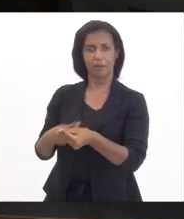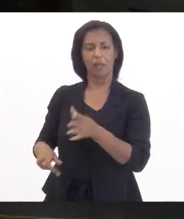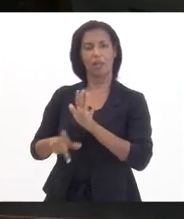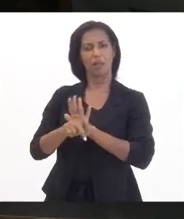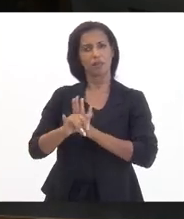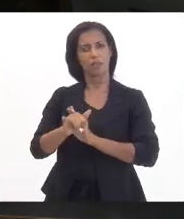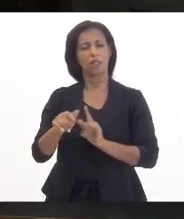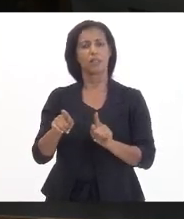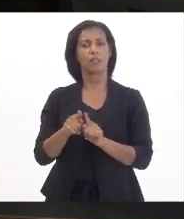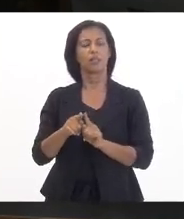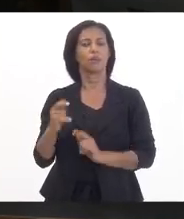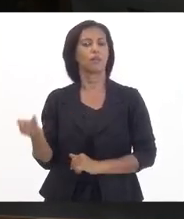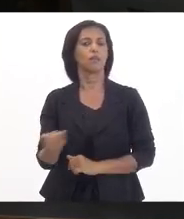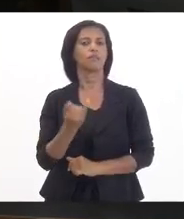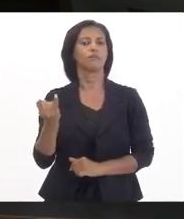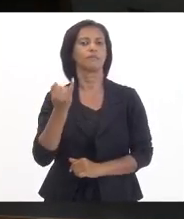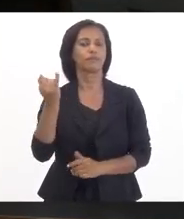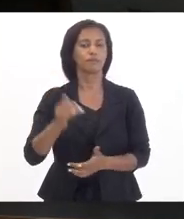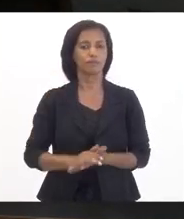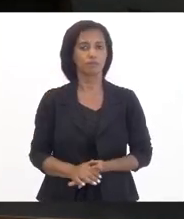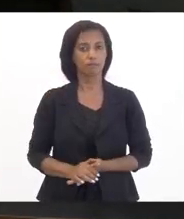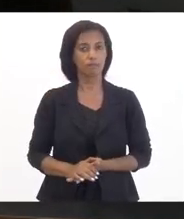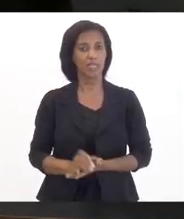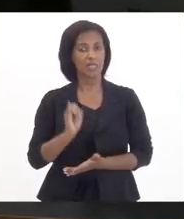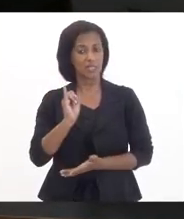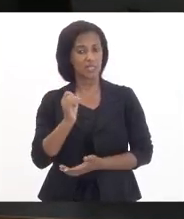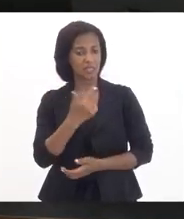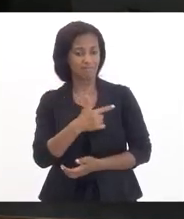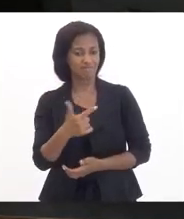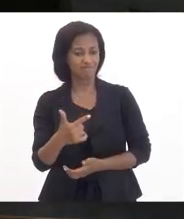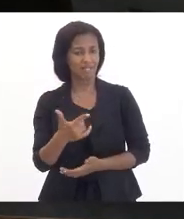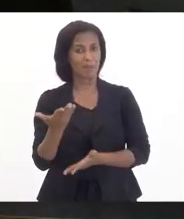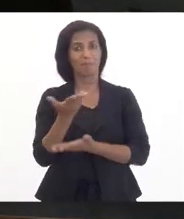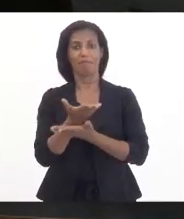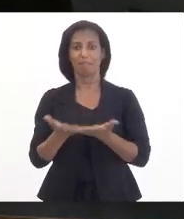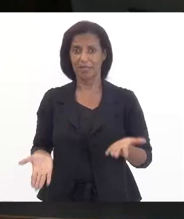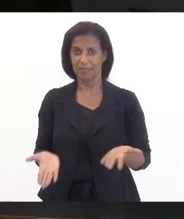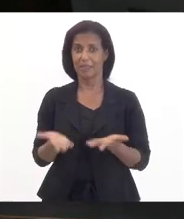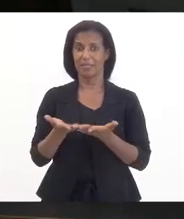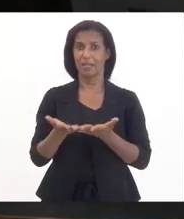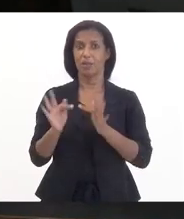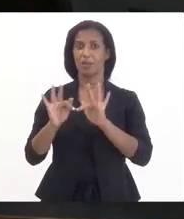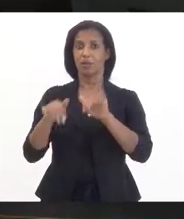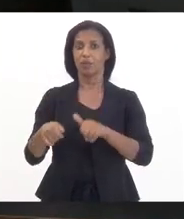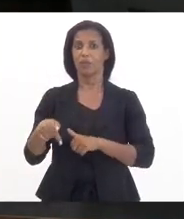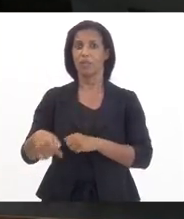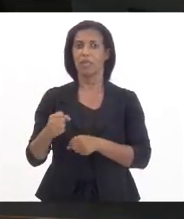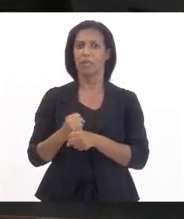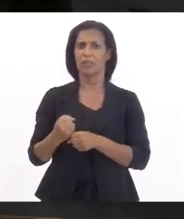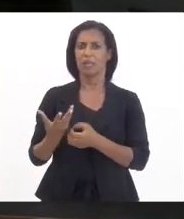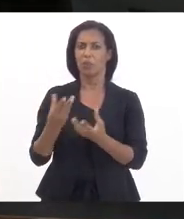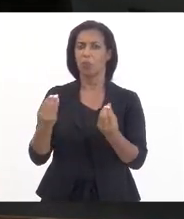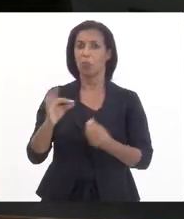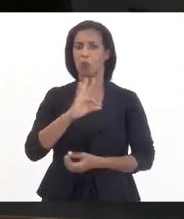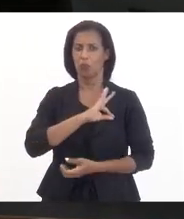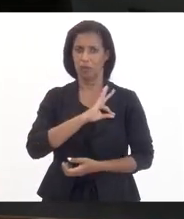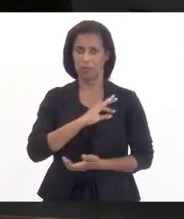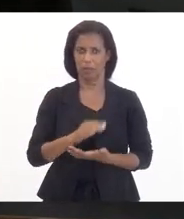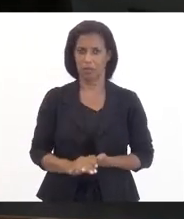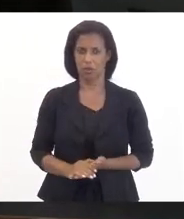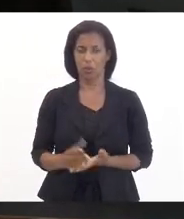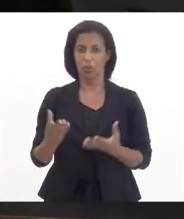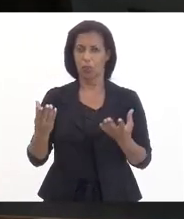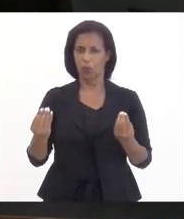lei que também é importantíssima, que sem ela, provavelmente perderemos, no fim desse ano, muitos policiais,